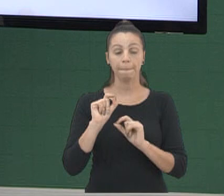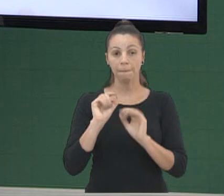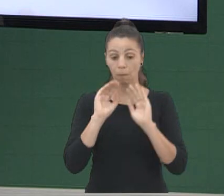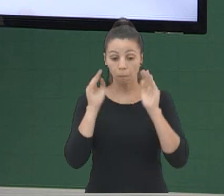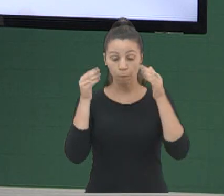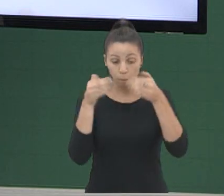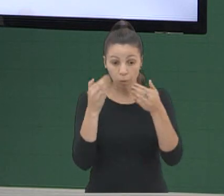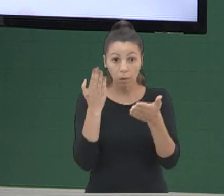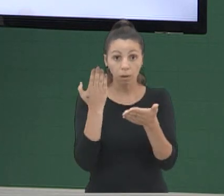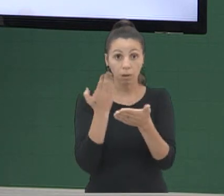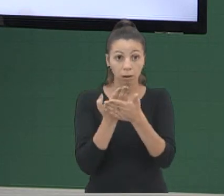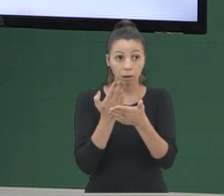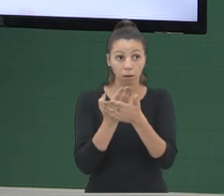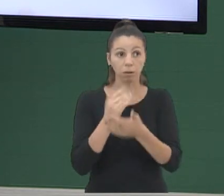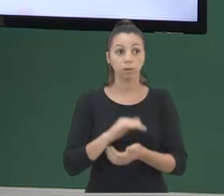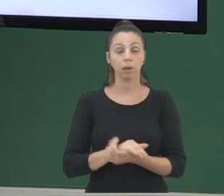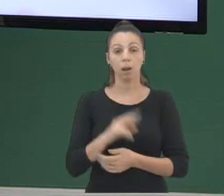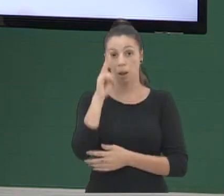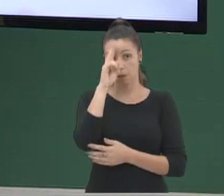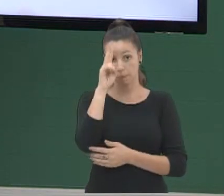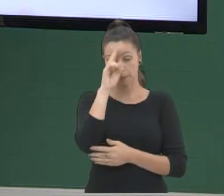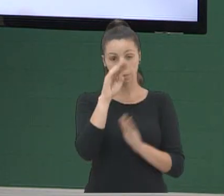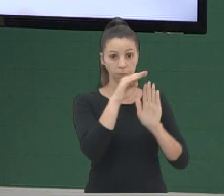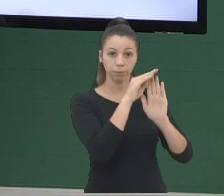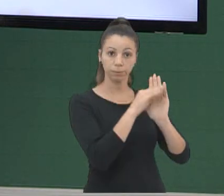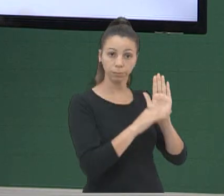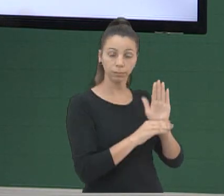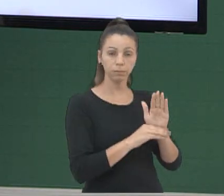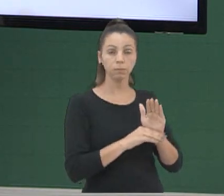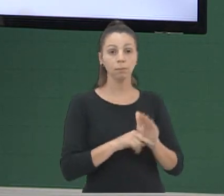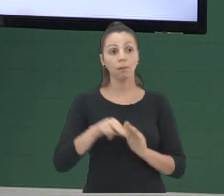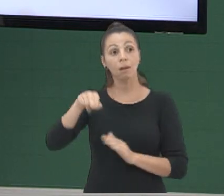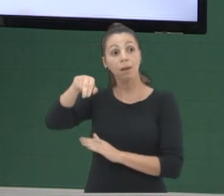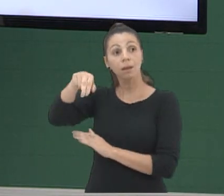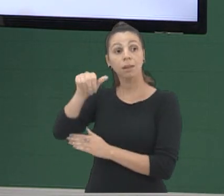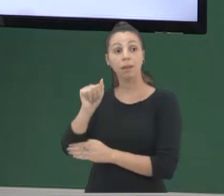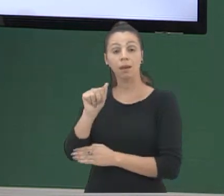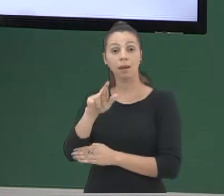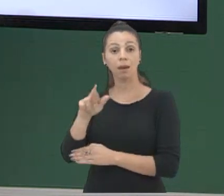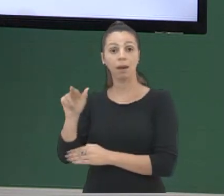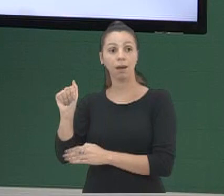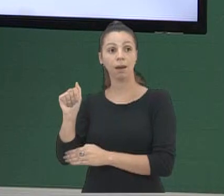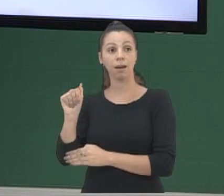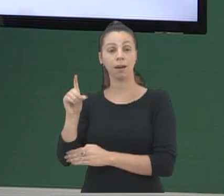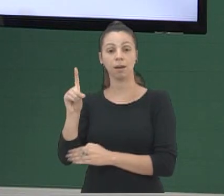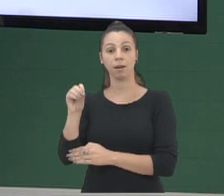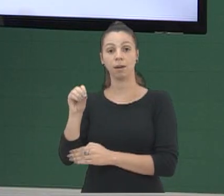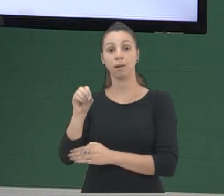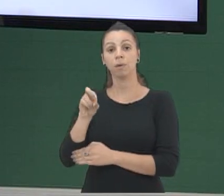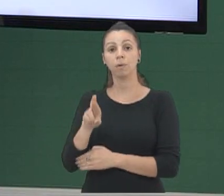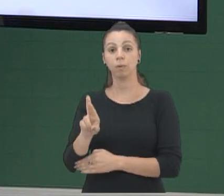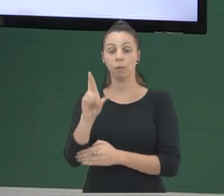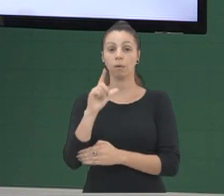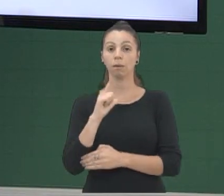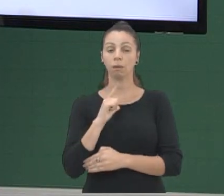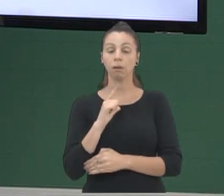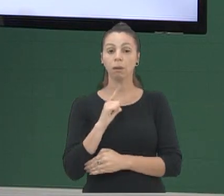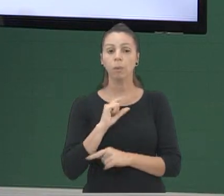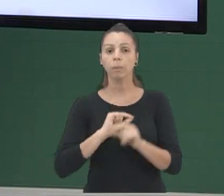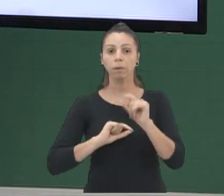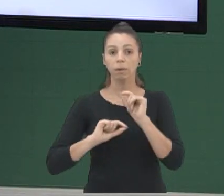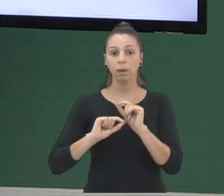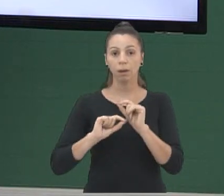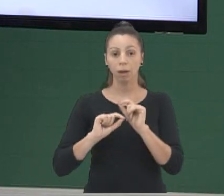a aula aqui. Mas eu estou só relembrando os elementos. O narrador é um ser ficcional. Então, o autor,